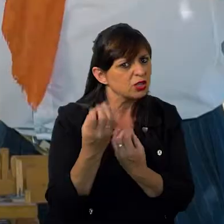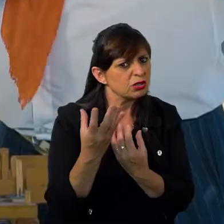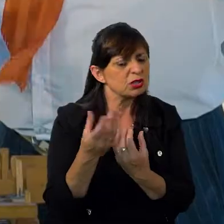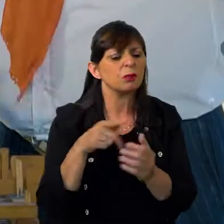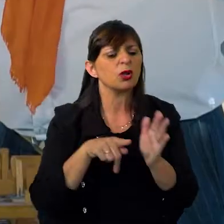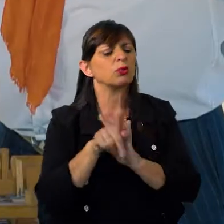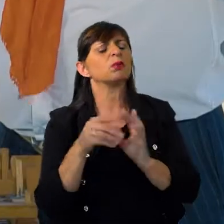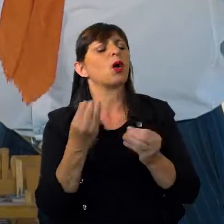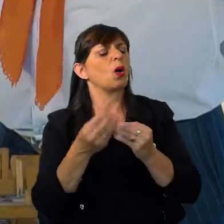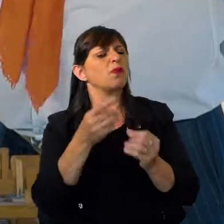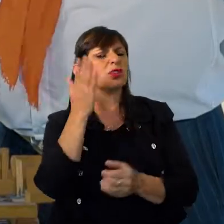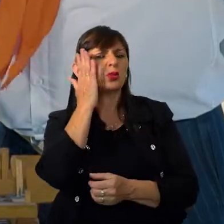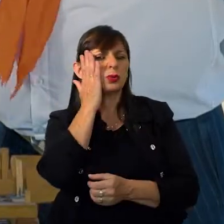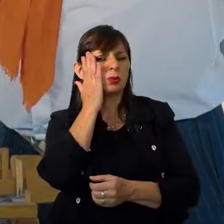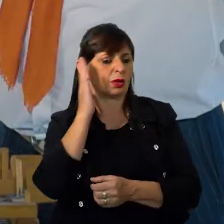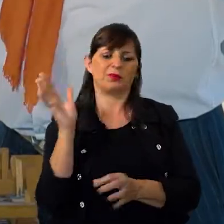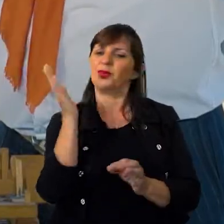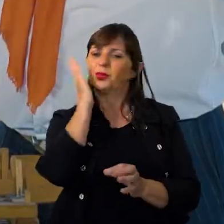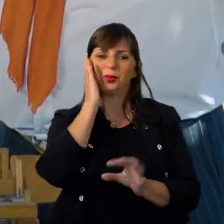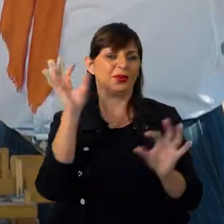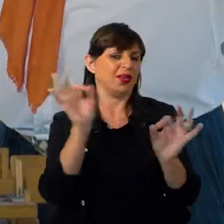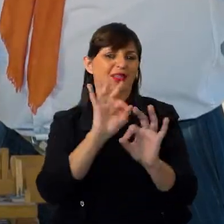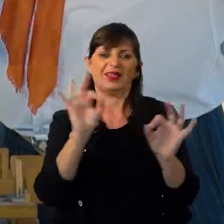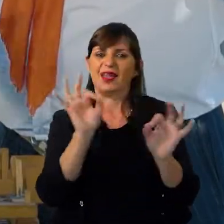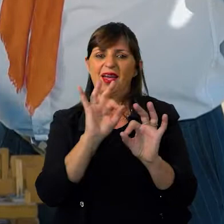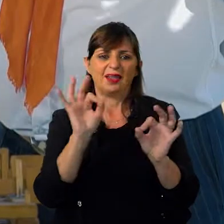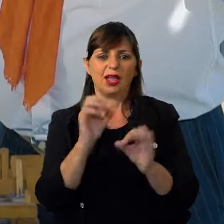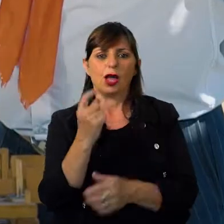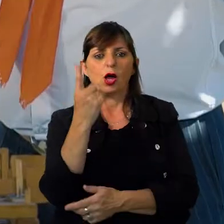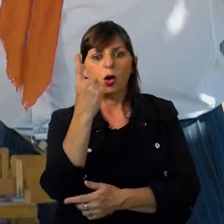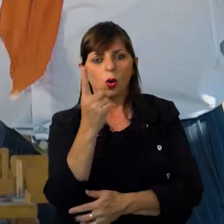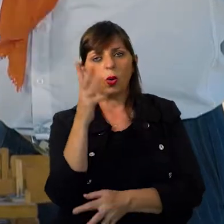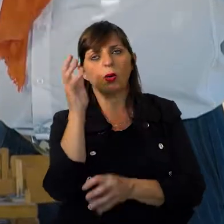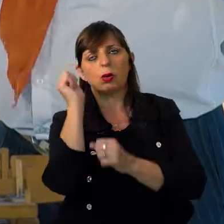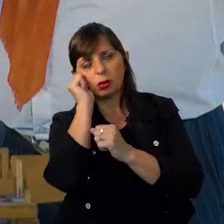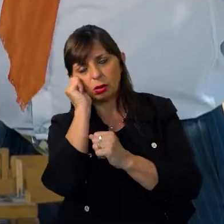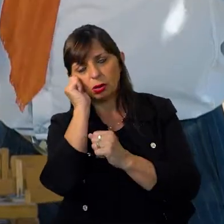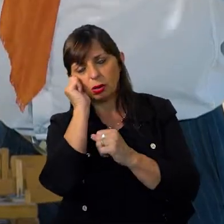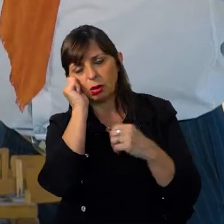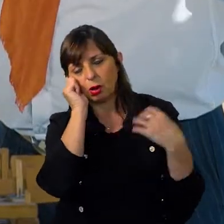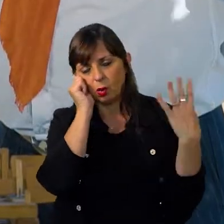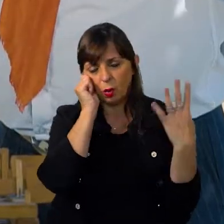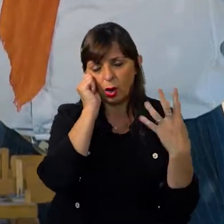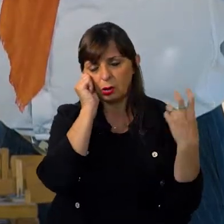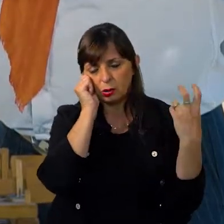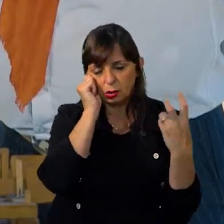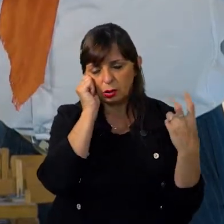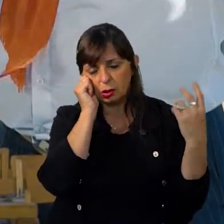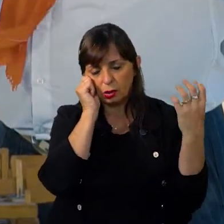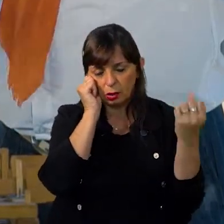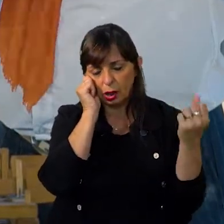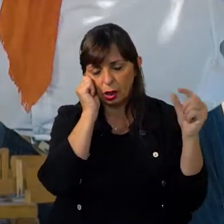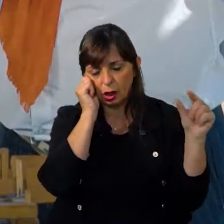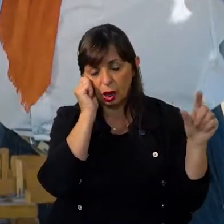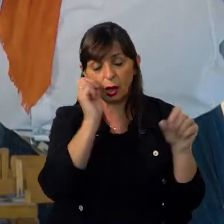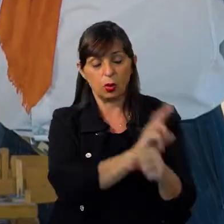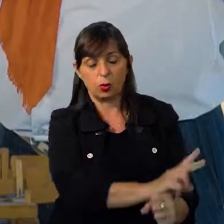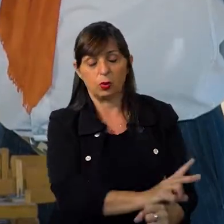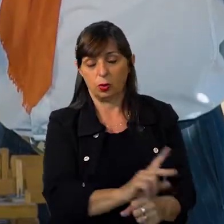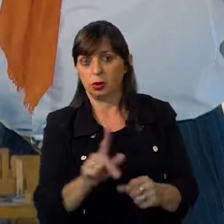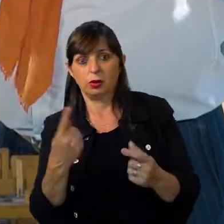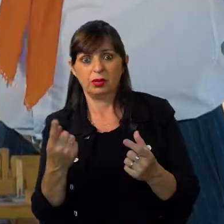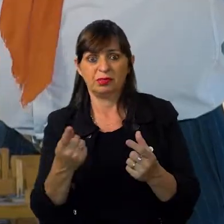que como é que vocês fazem para dormir a gente não dormia para um dormir os outros tinha que ficar cuidando tinha que ficar trabalhando para balsa